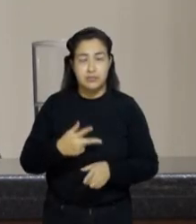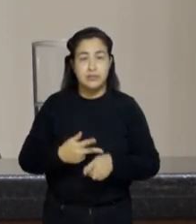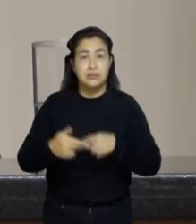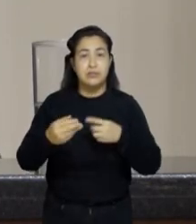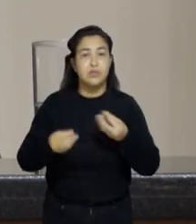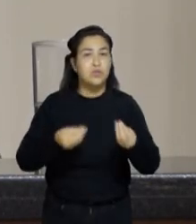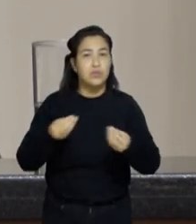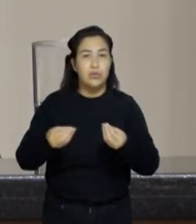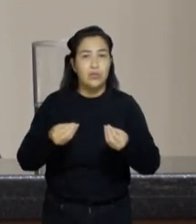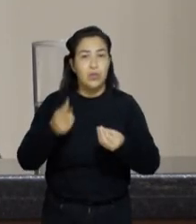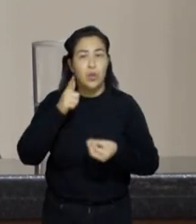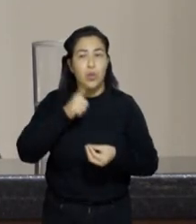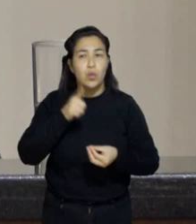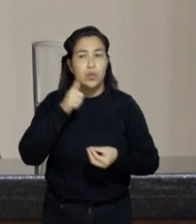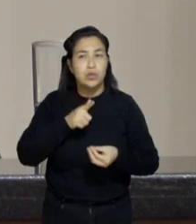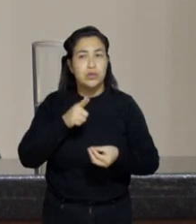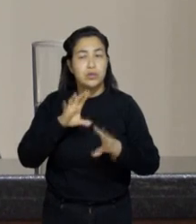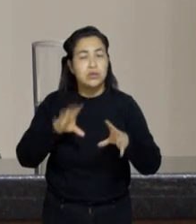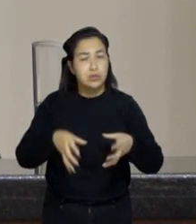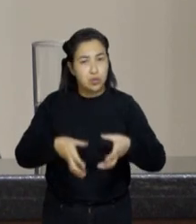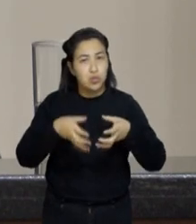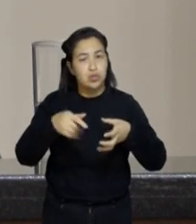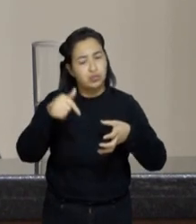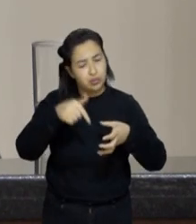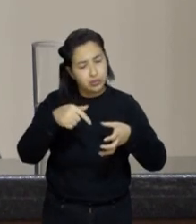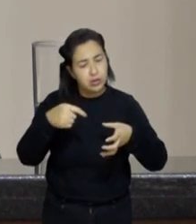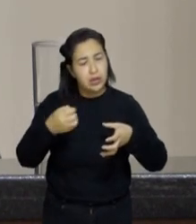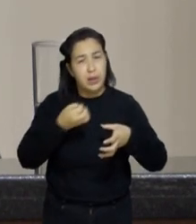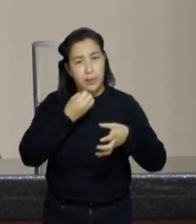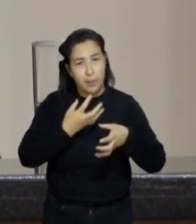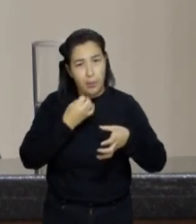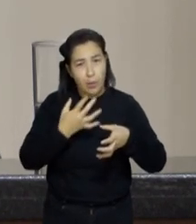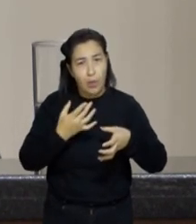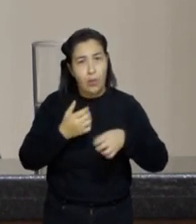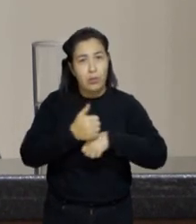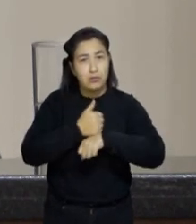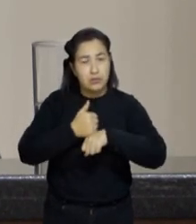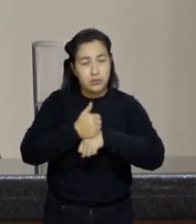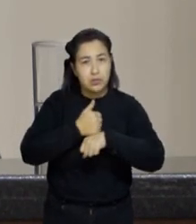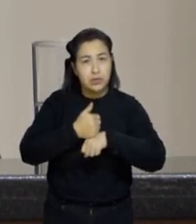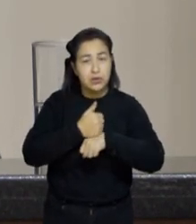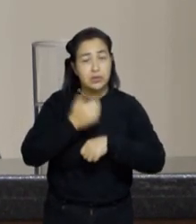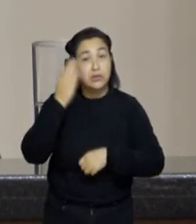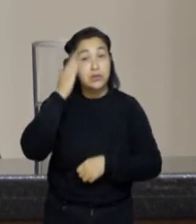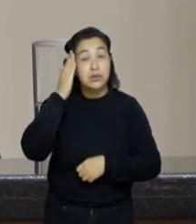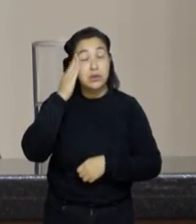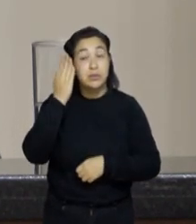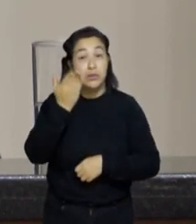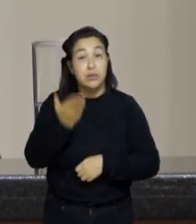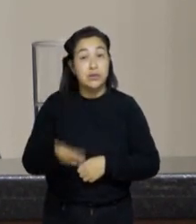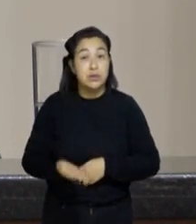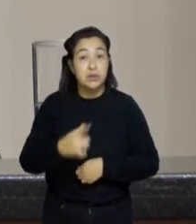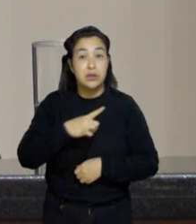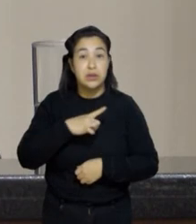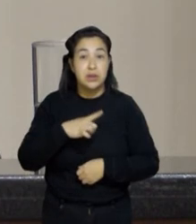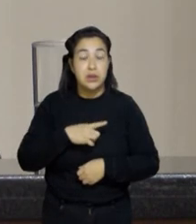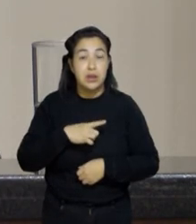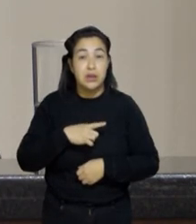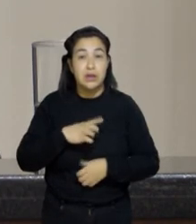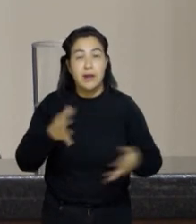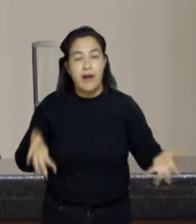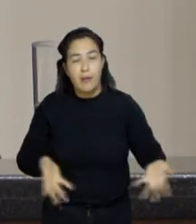equipe. E sabemos a motivação que o senhor dá a toda